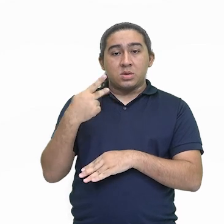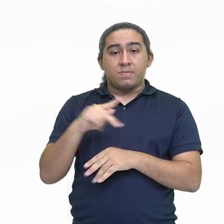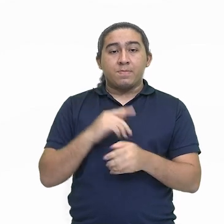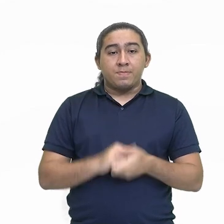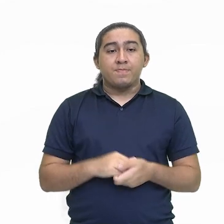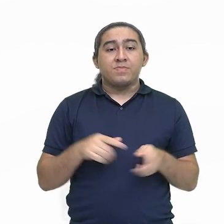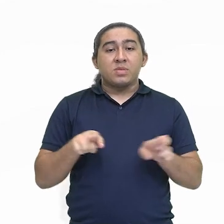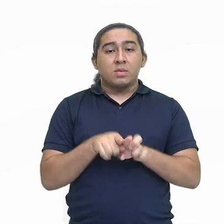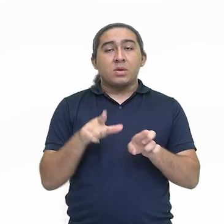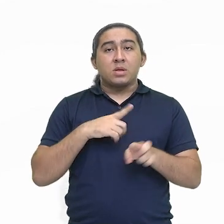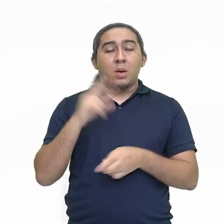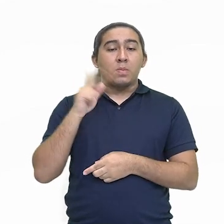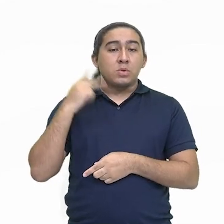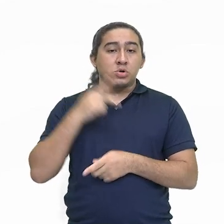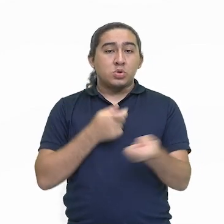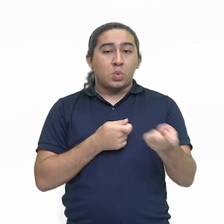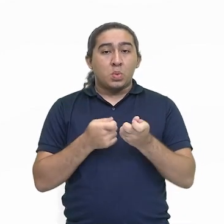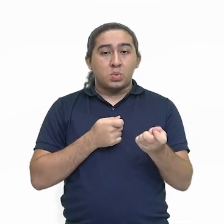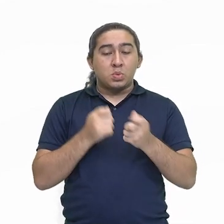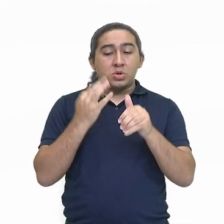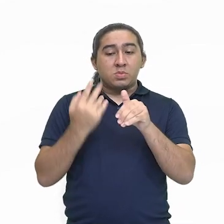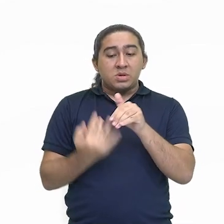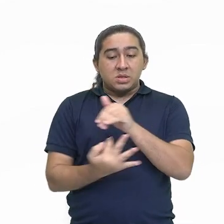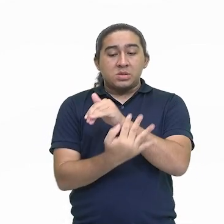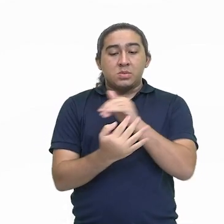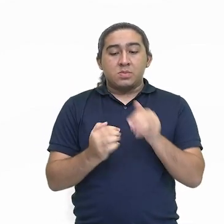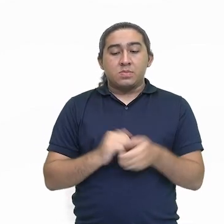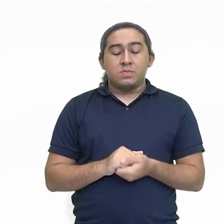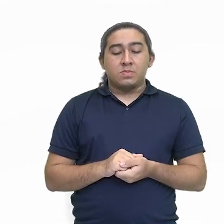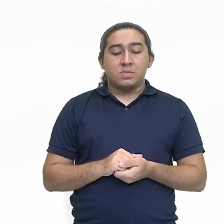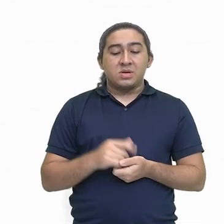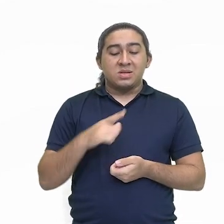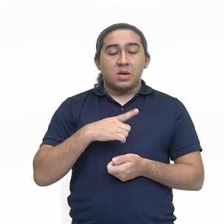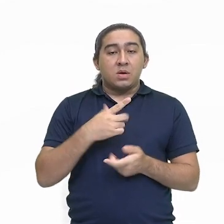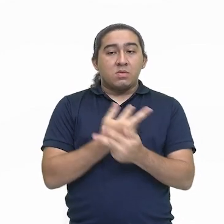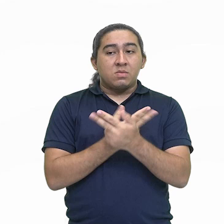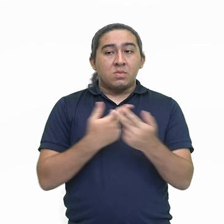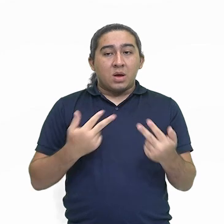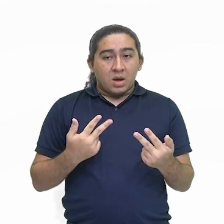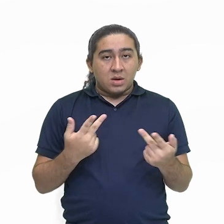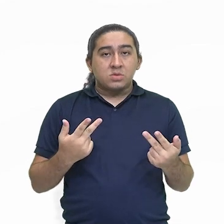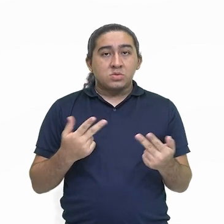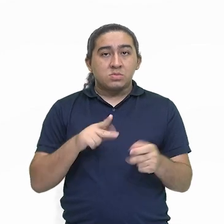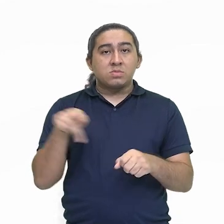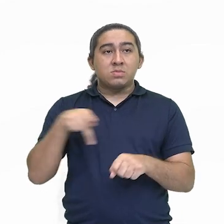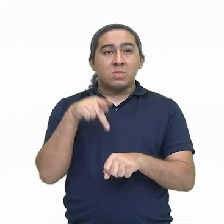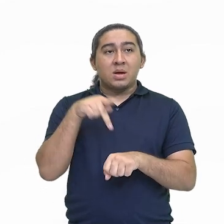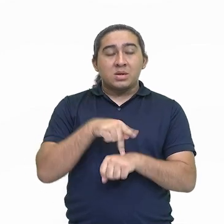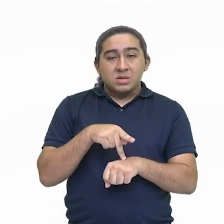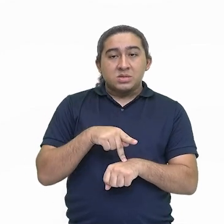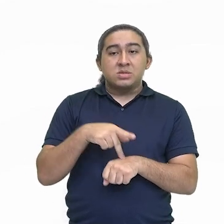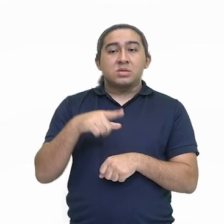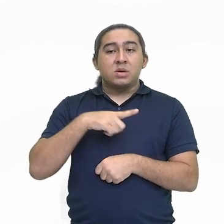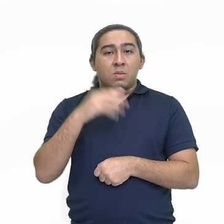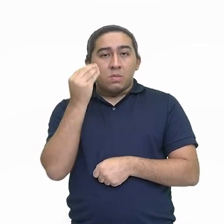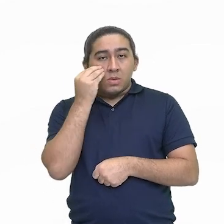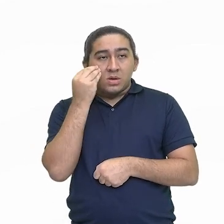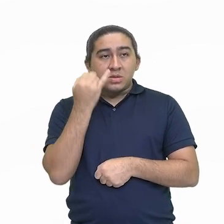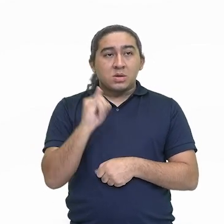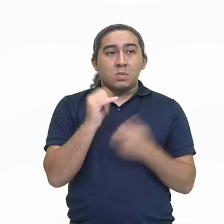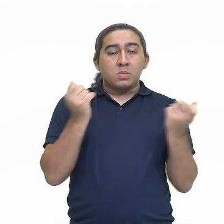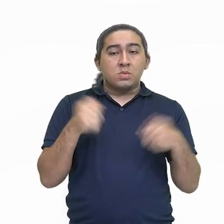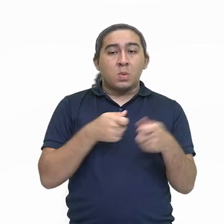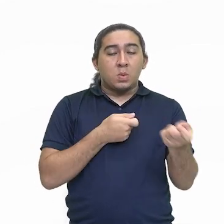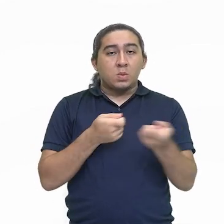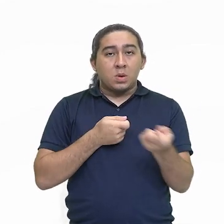de imigração, gente. Temos vários países que eles tentam controlar. Se a gente for observar o fluxo